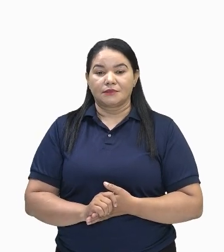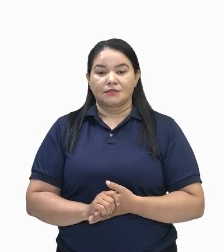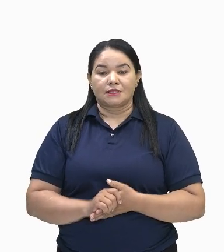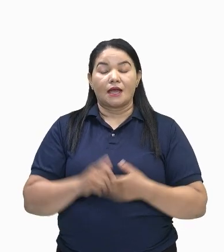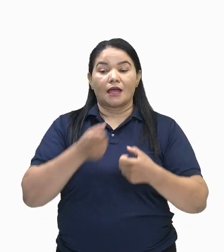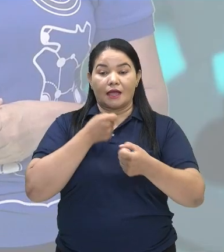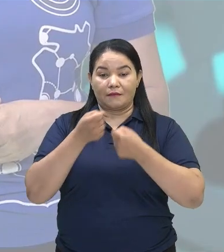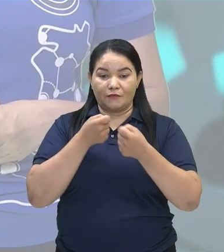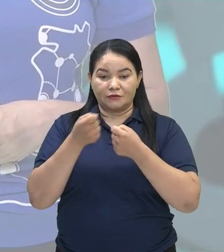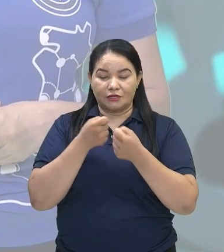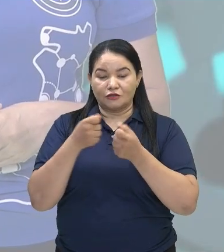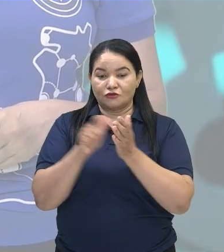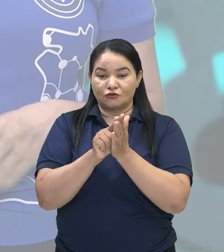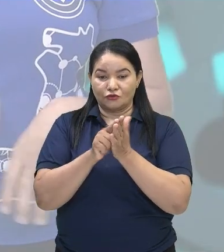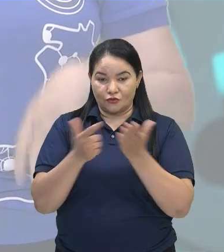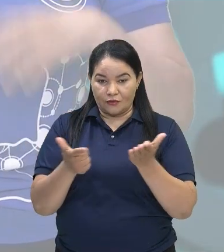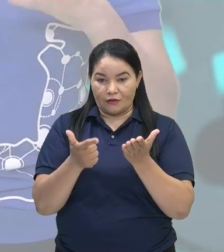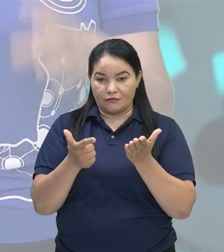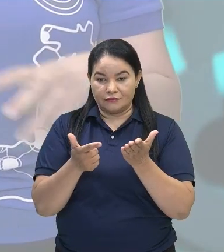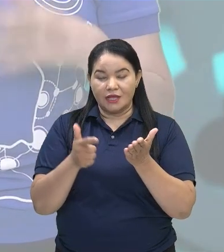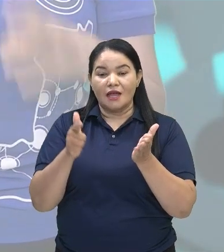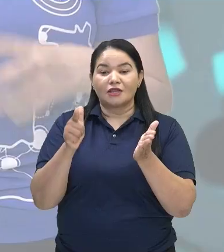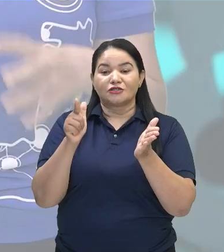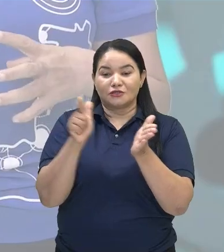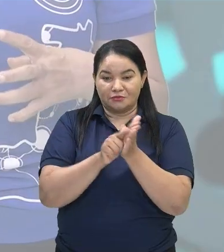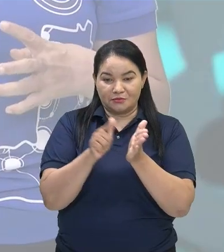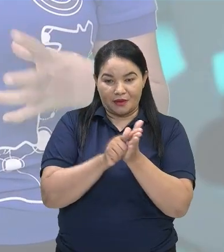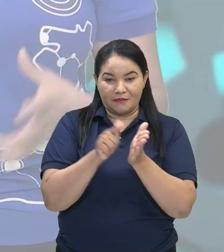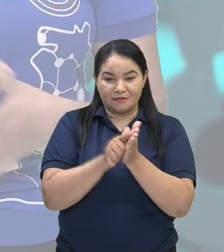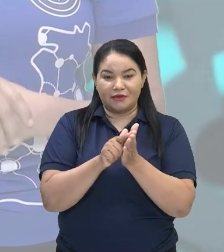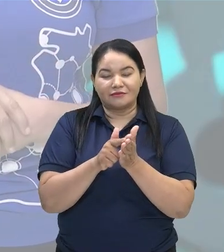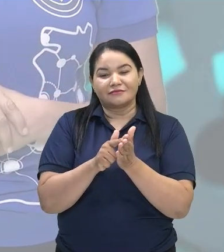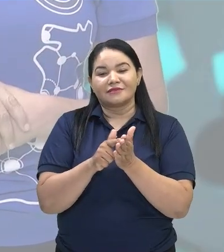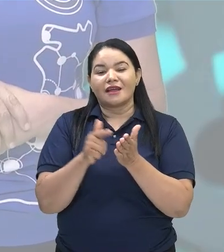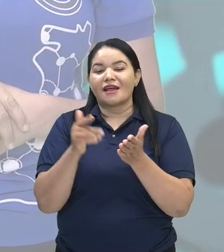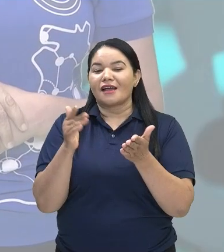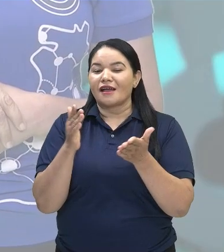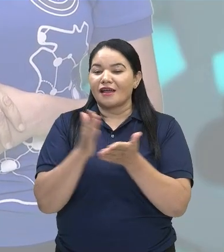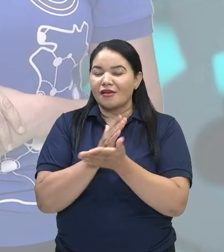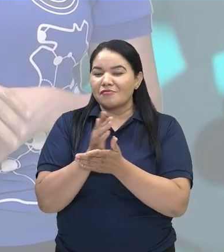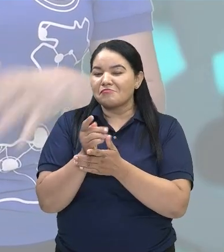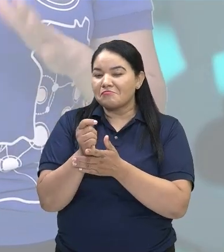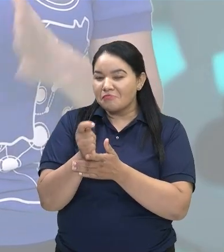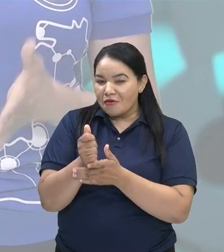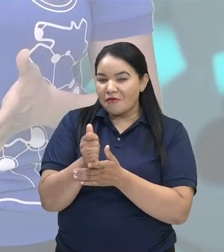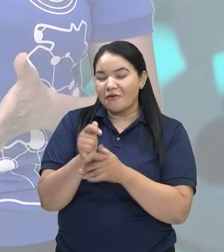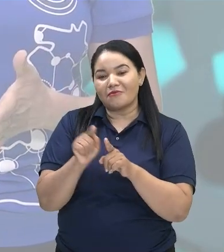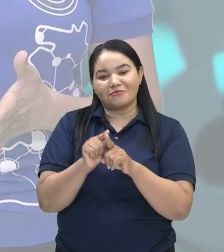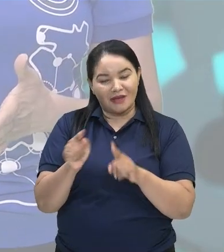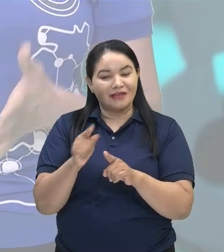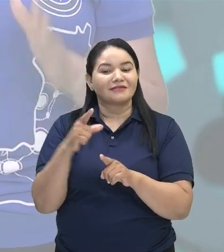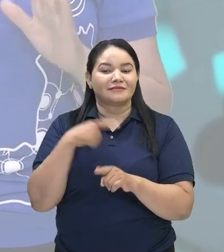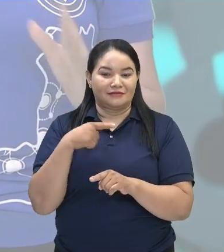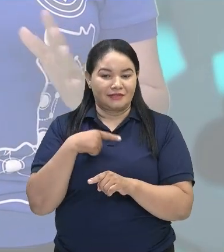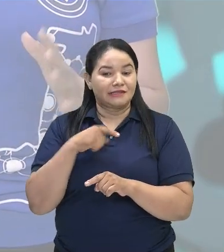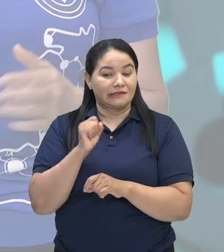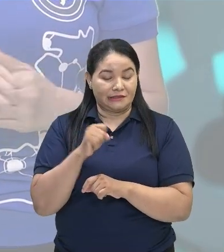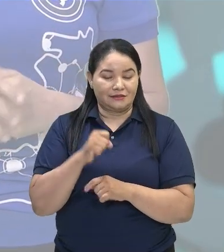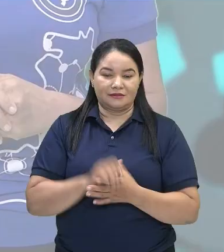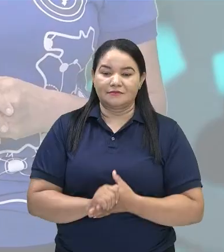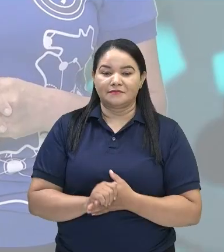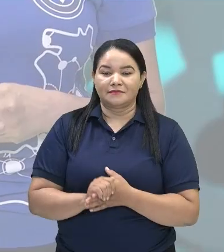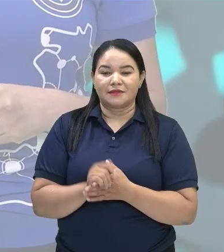jornal impresso, né, que é um pouco raro, né, mas ainda existe, né? A gente